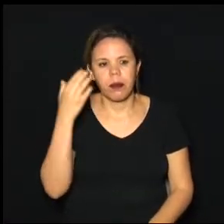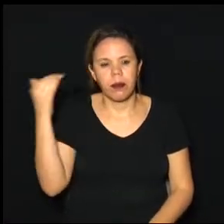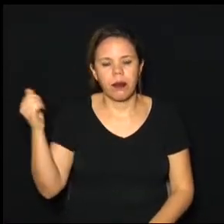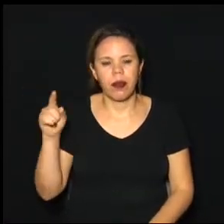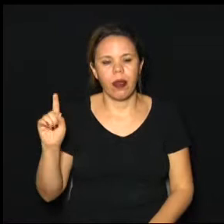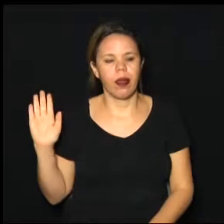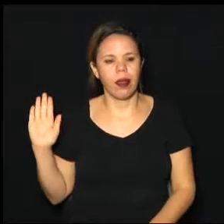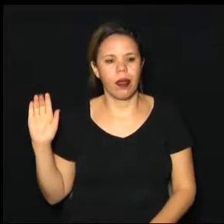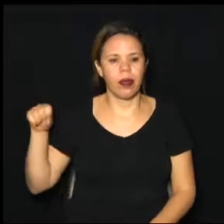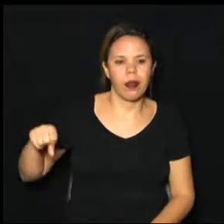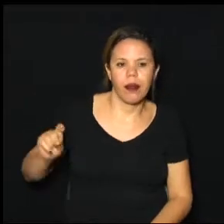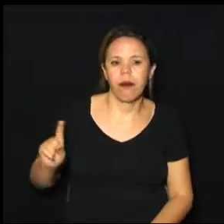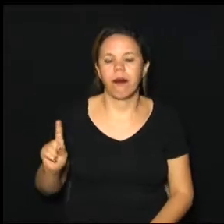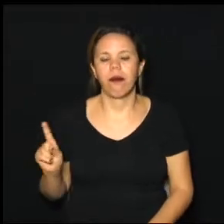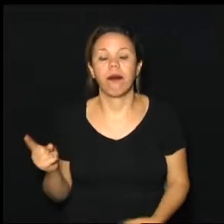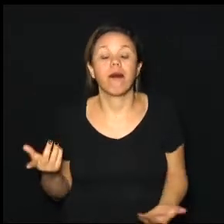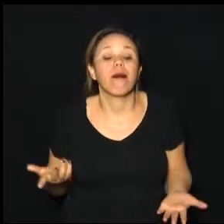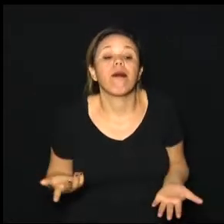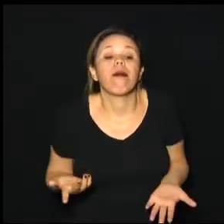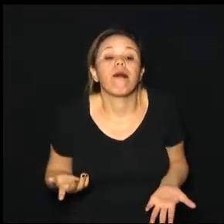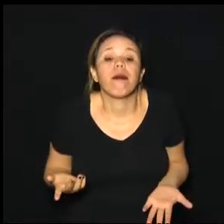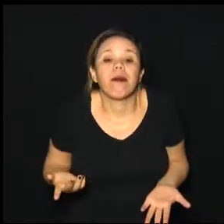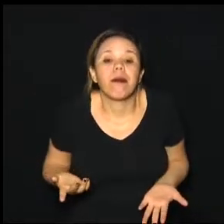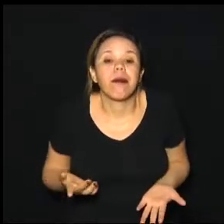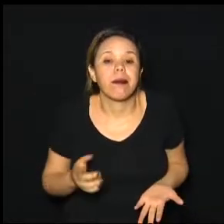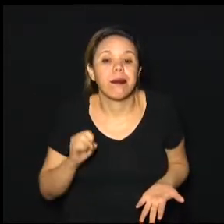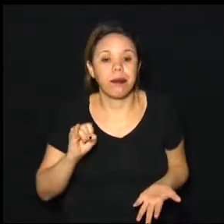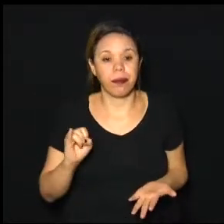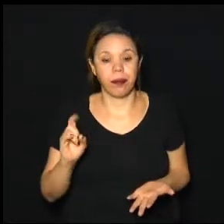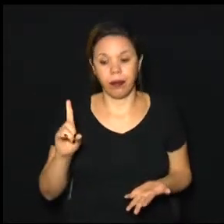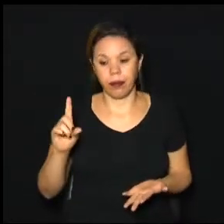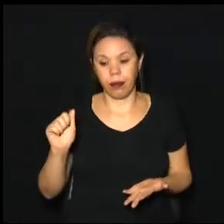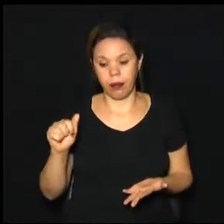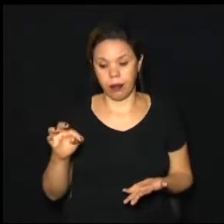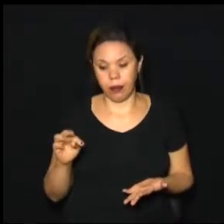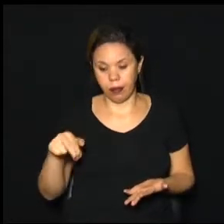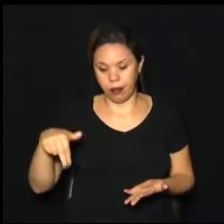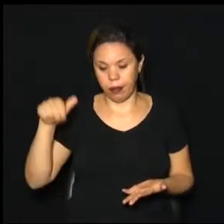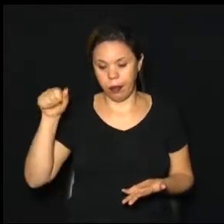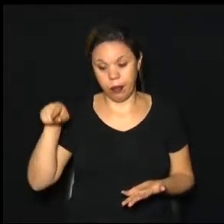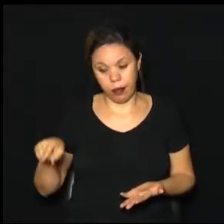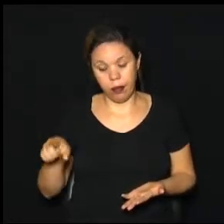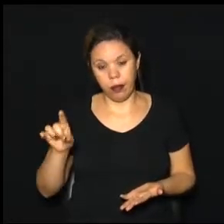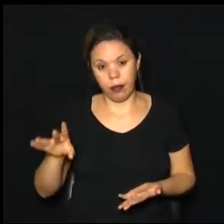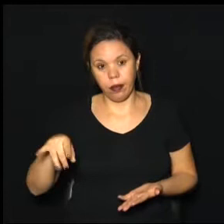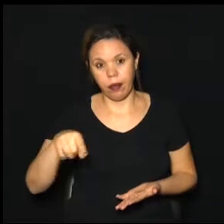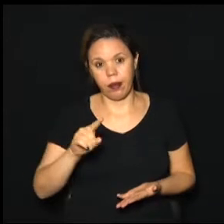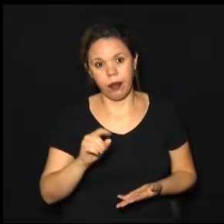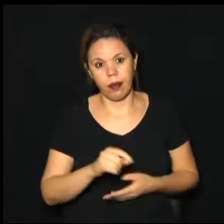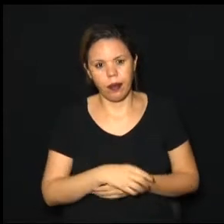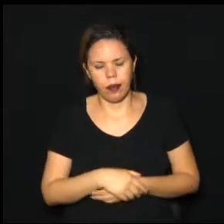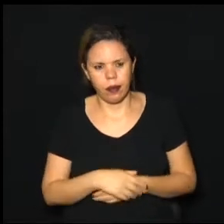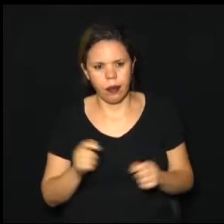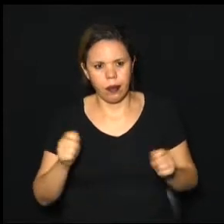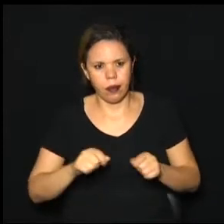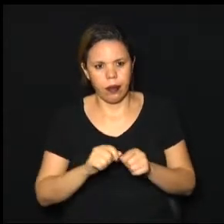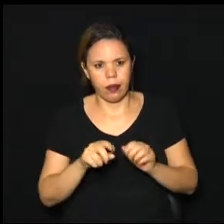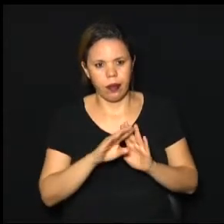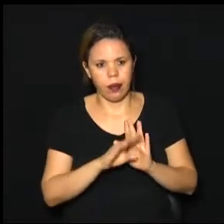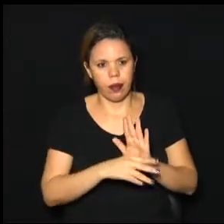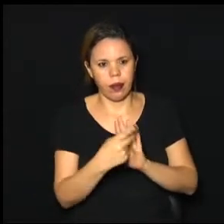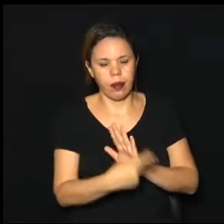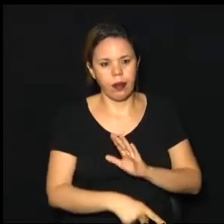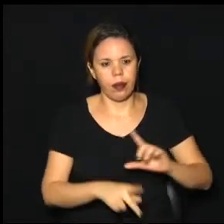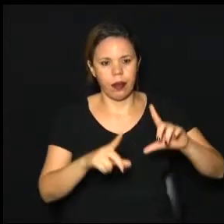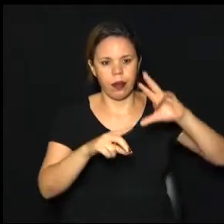candidato, não é candidato. O fato é que, se o Datena for candidato, ele só vai poder fazer o programa dele lá na